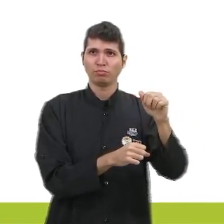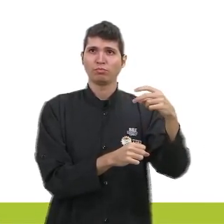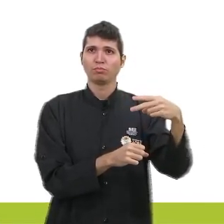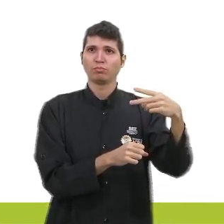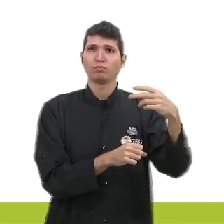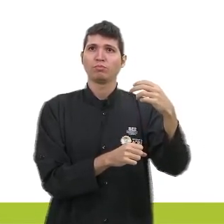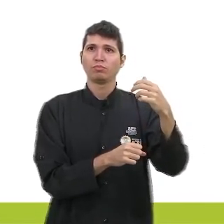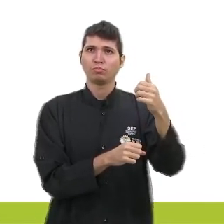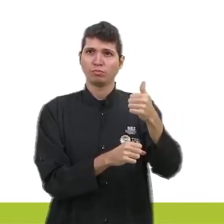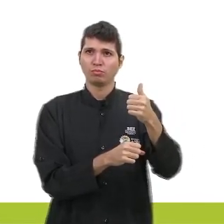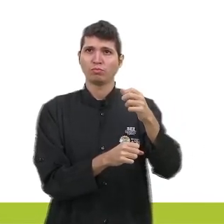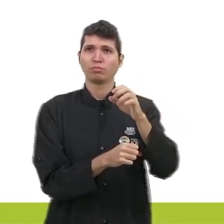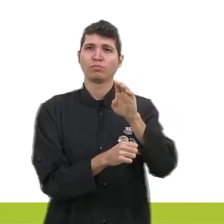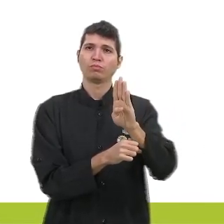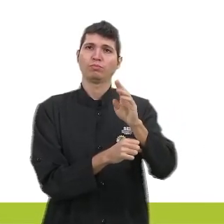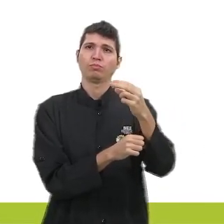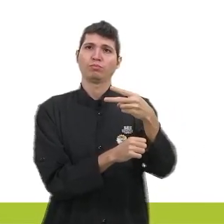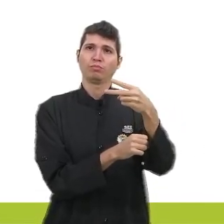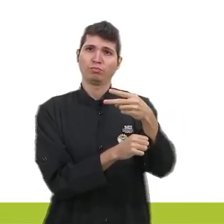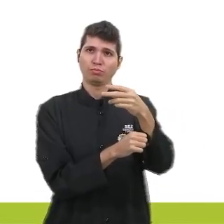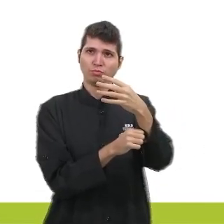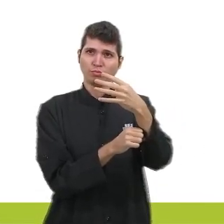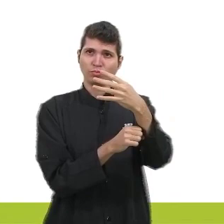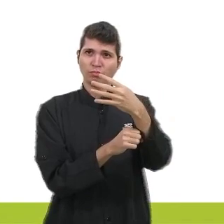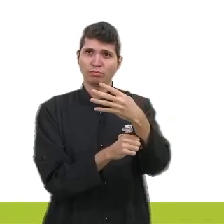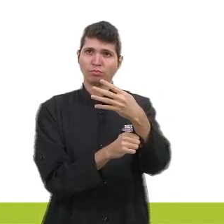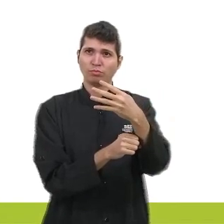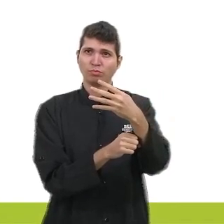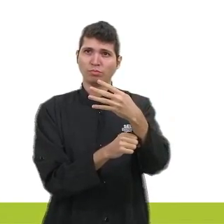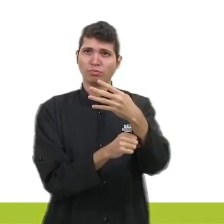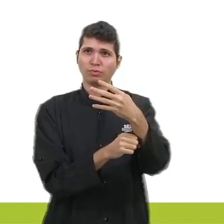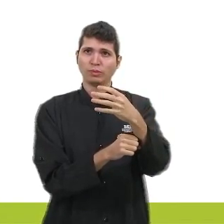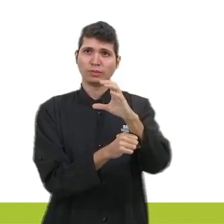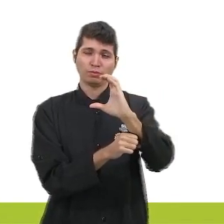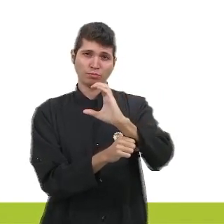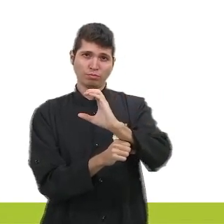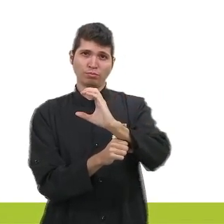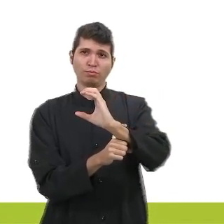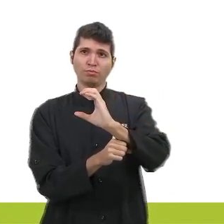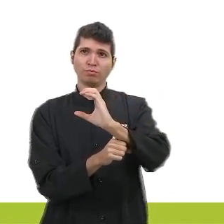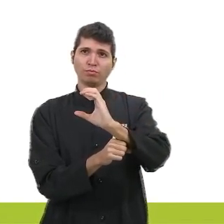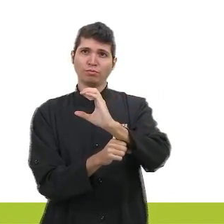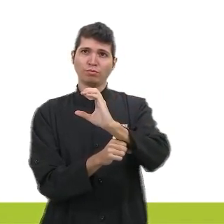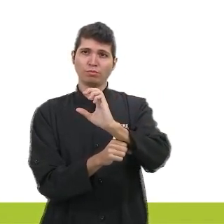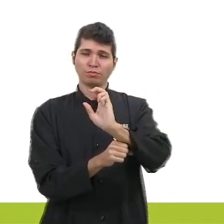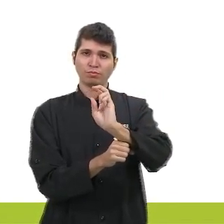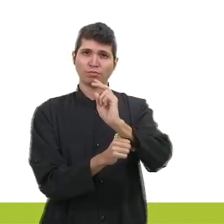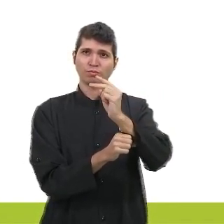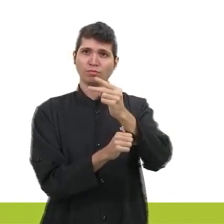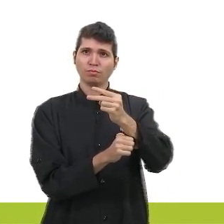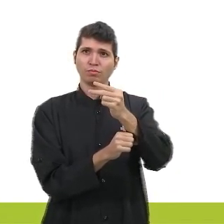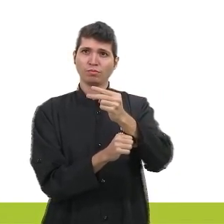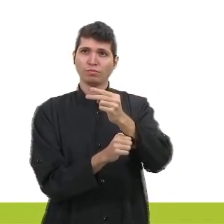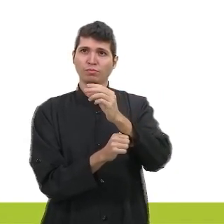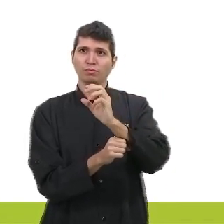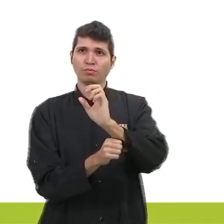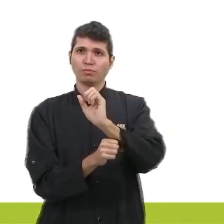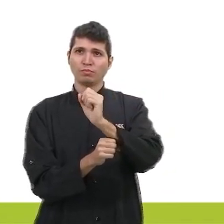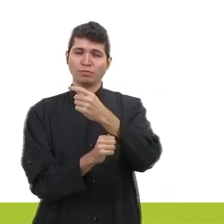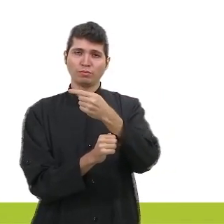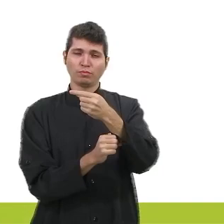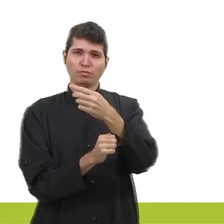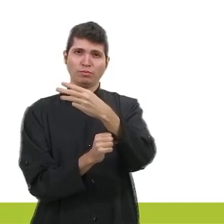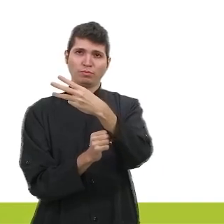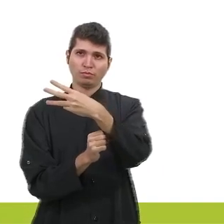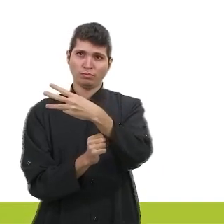multiplica o x sozinho aqui, o x elevado ao expoente 1, né? E o c, a gente tem ele como termo independente, tá bom? As